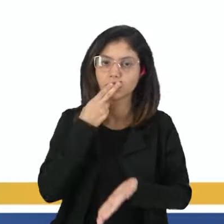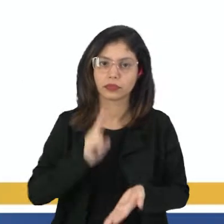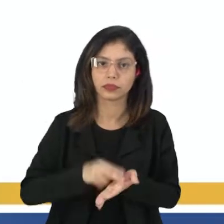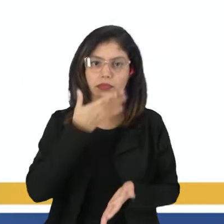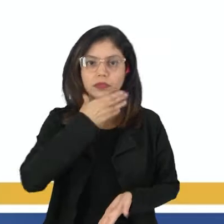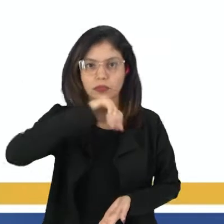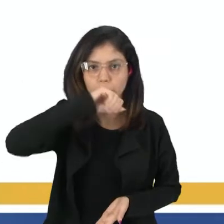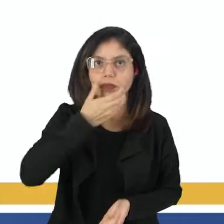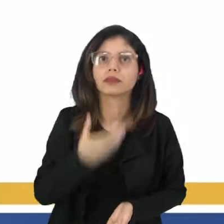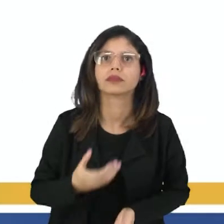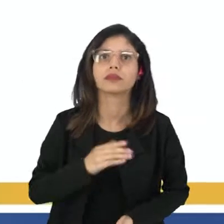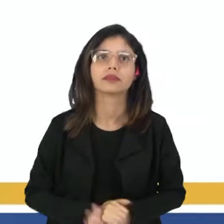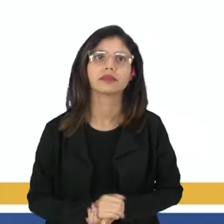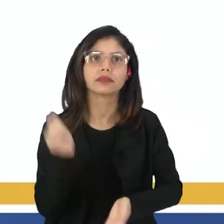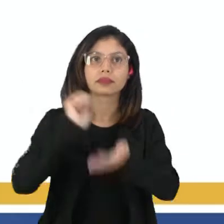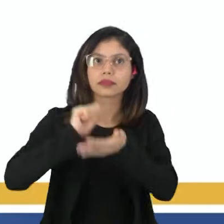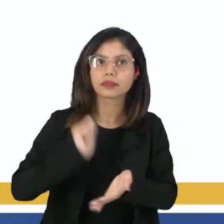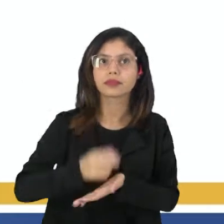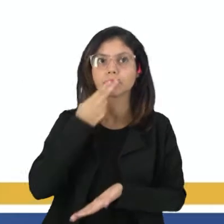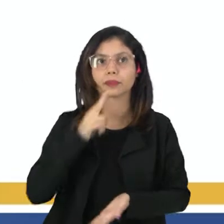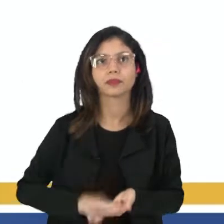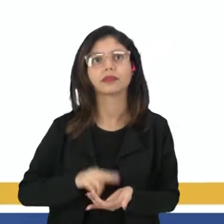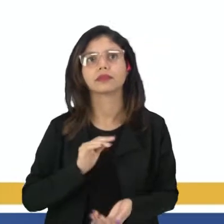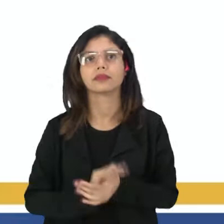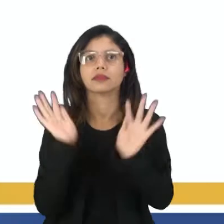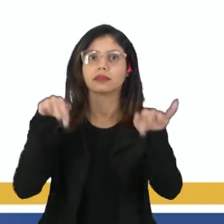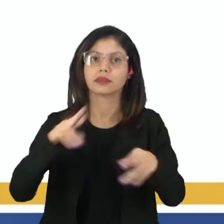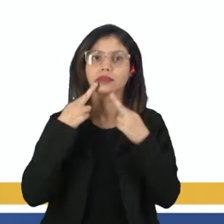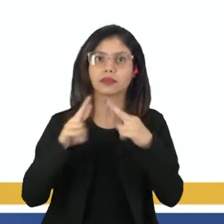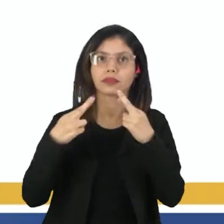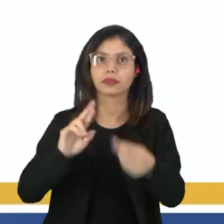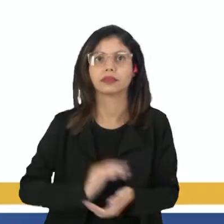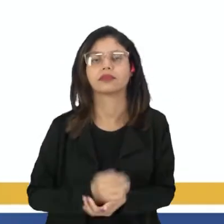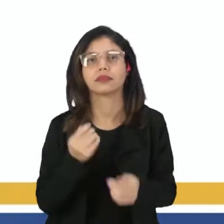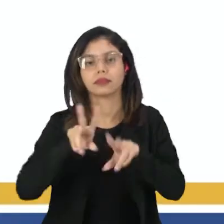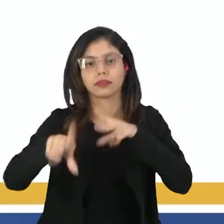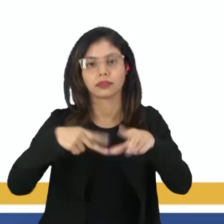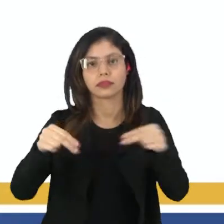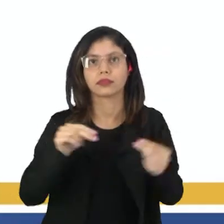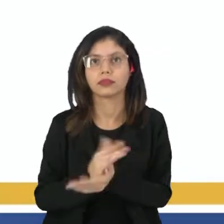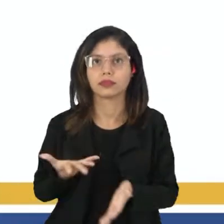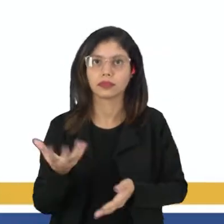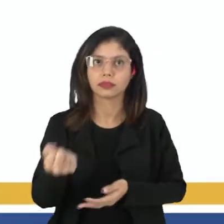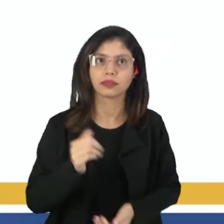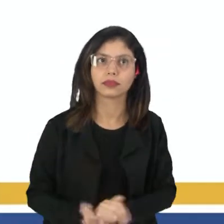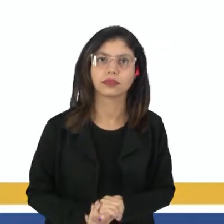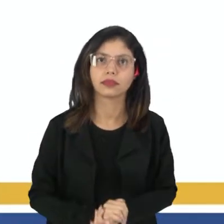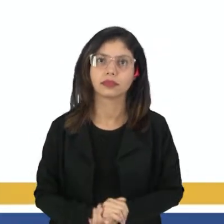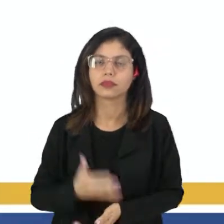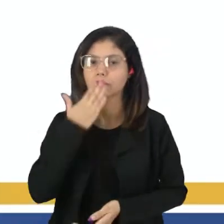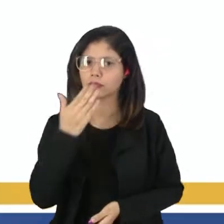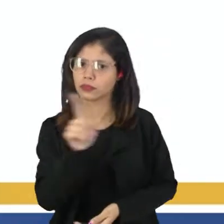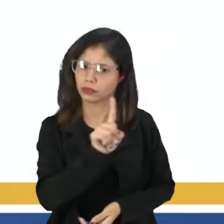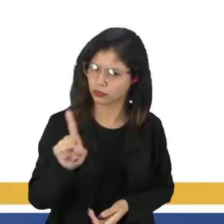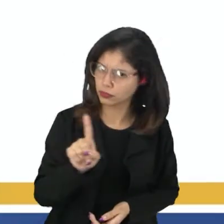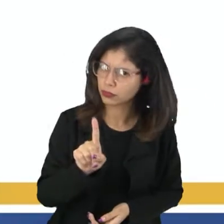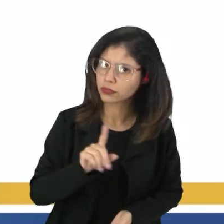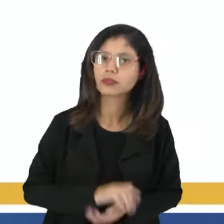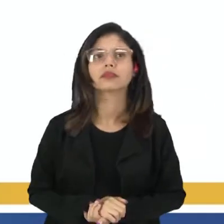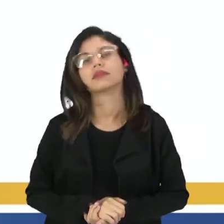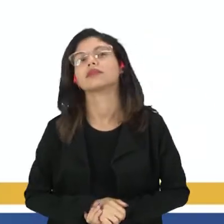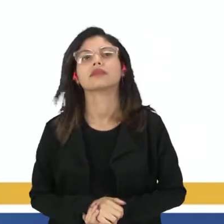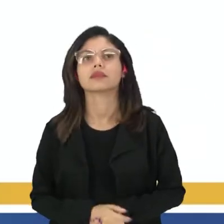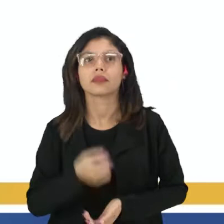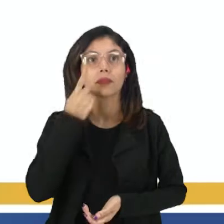uma carta para o Papai Noel. Ele escreve a carta com a finalidade de reclamar do presente que recebeu, que não foi o que ele